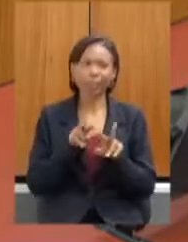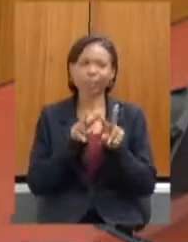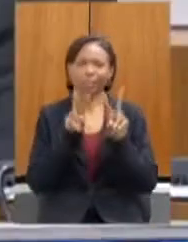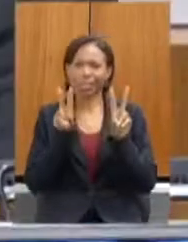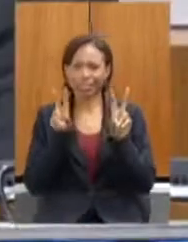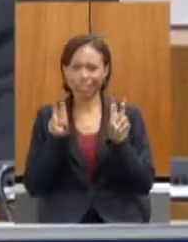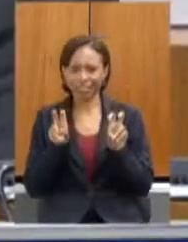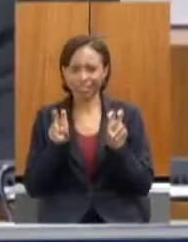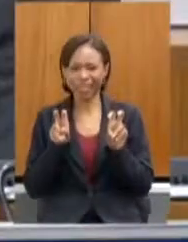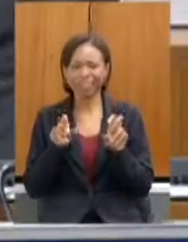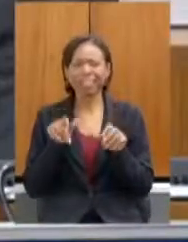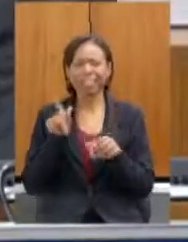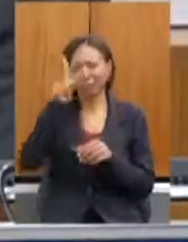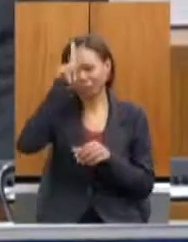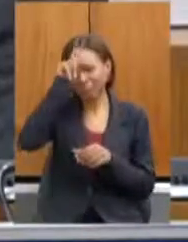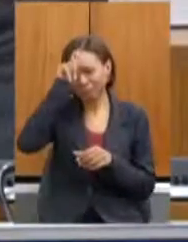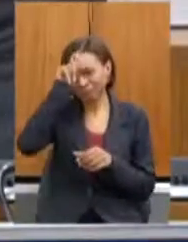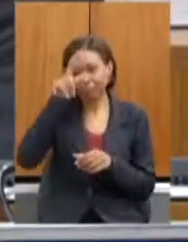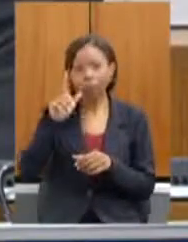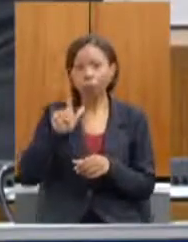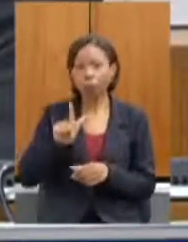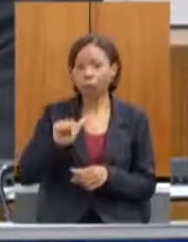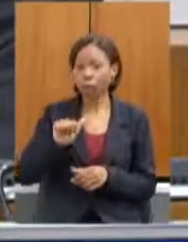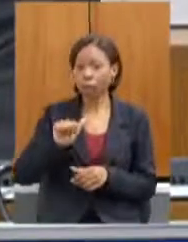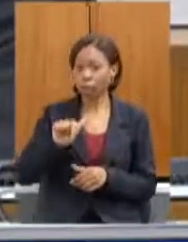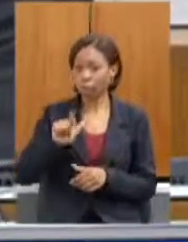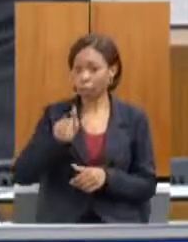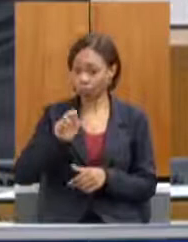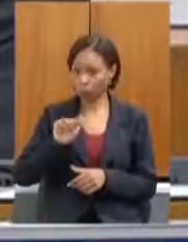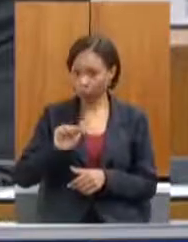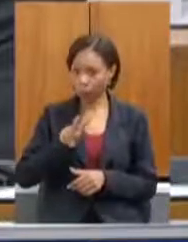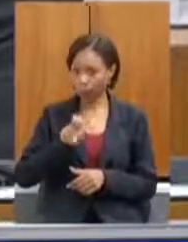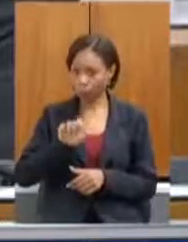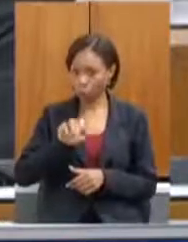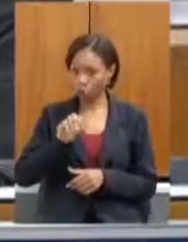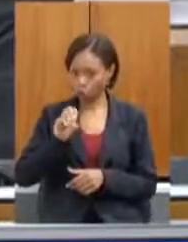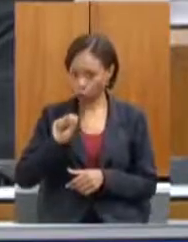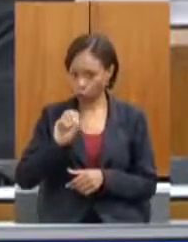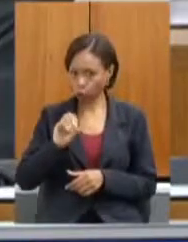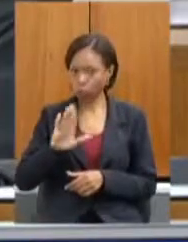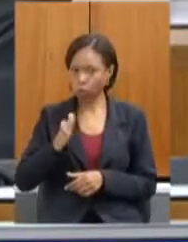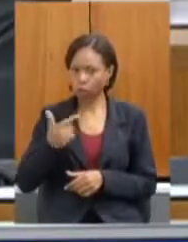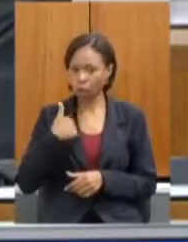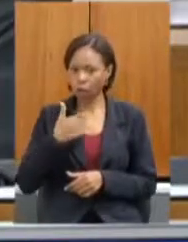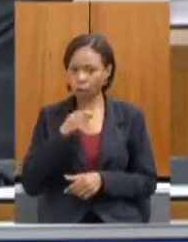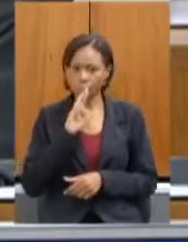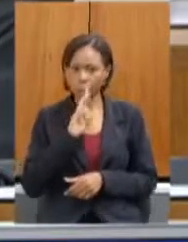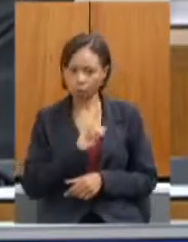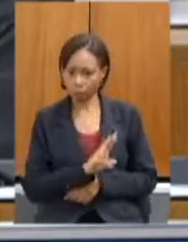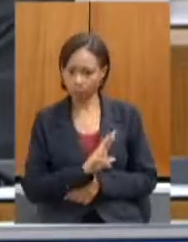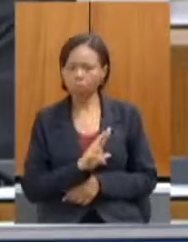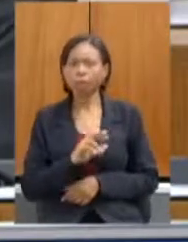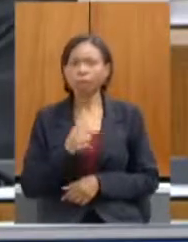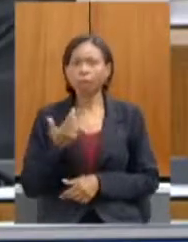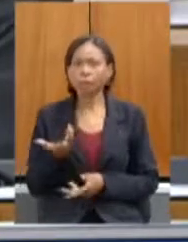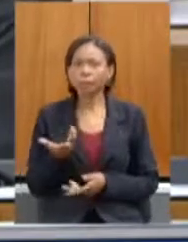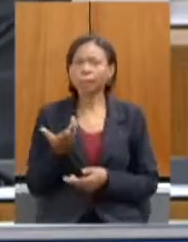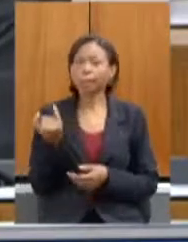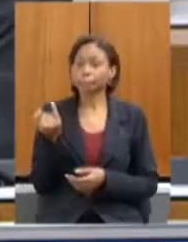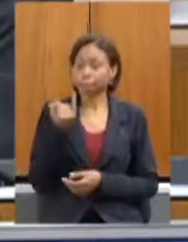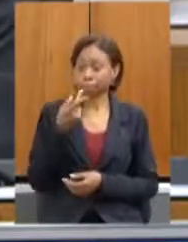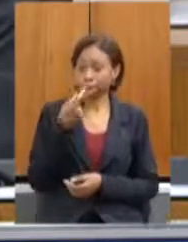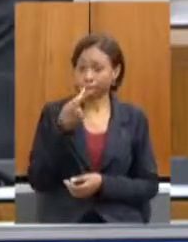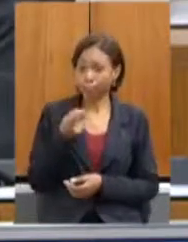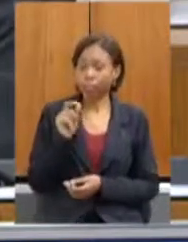ao Galba Veloso eu respondi a pouco ao Deputado barton é cabe salientar que nos hoje